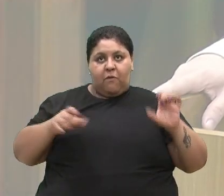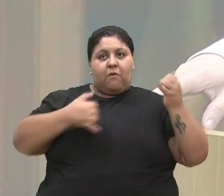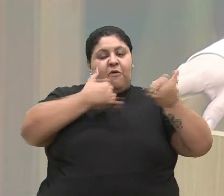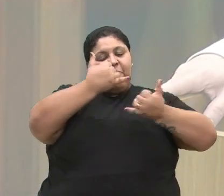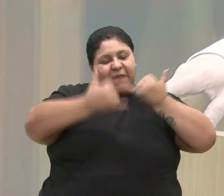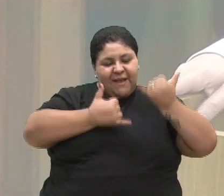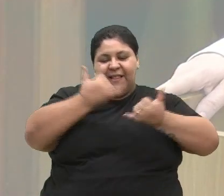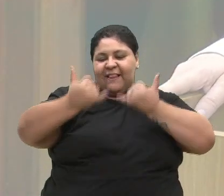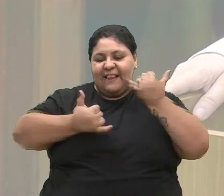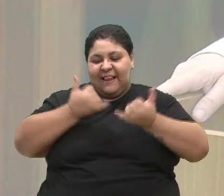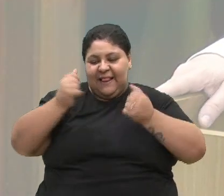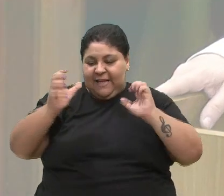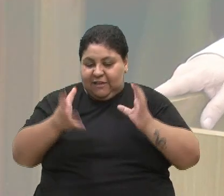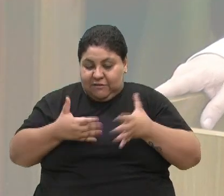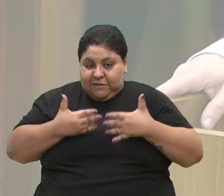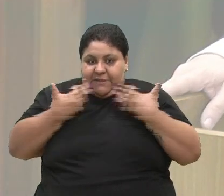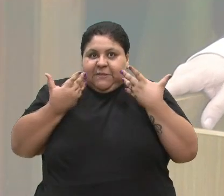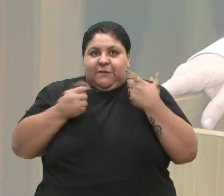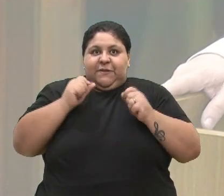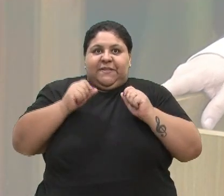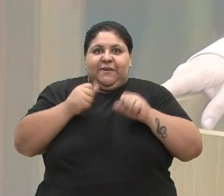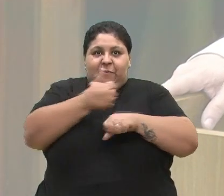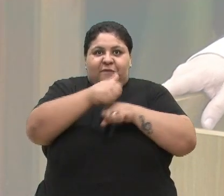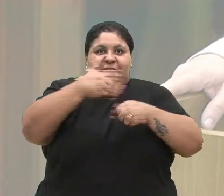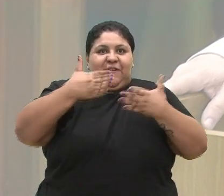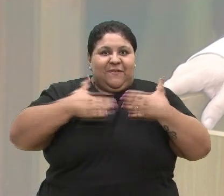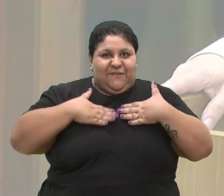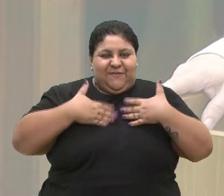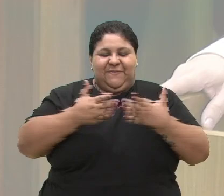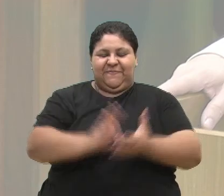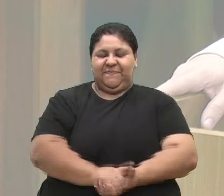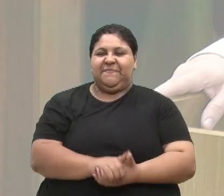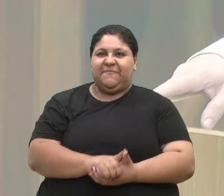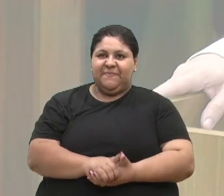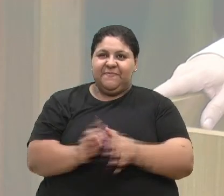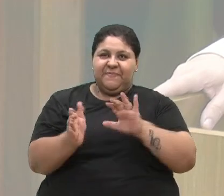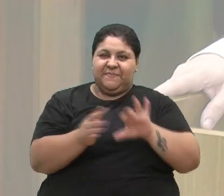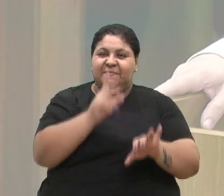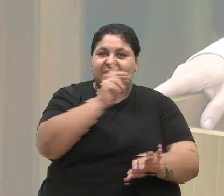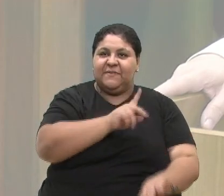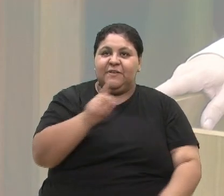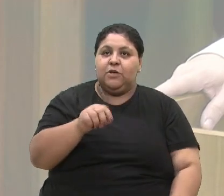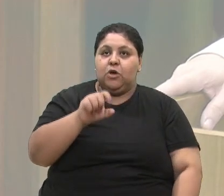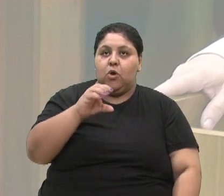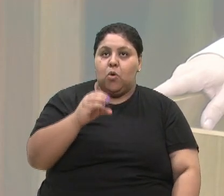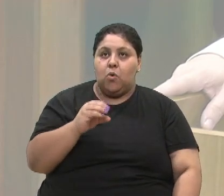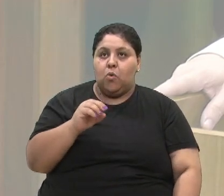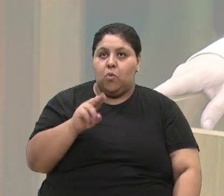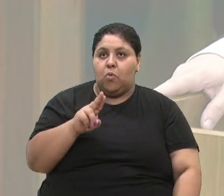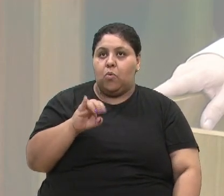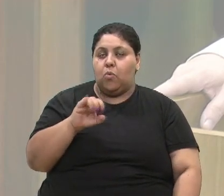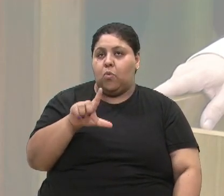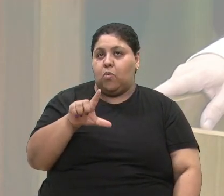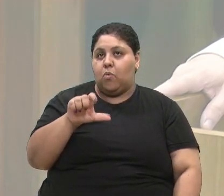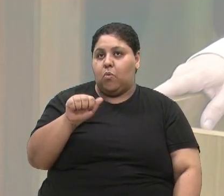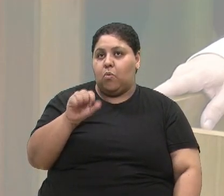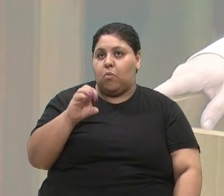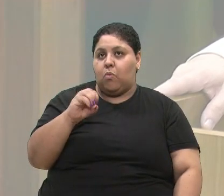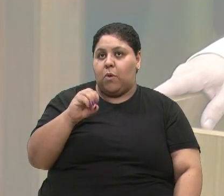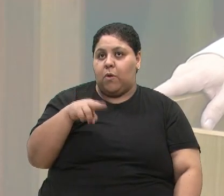querendo, ele despertou em mim o que eu sou hoje. Outro, ao professor Wilson Cadarte, que esteve na prefeitura durante muitos